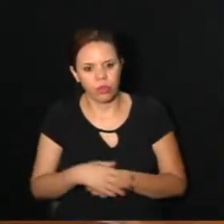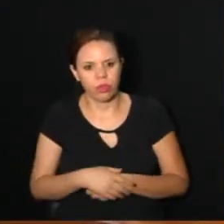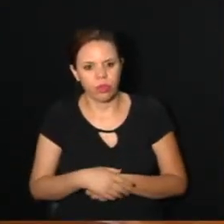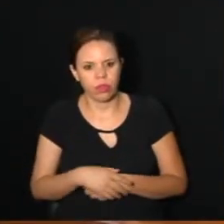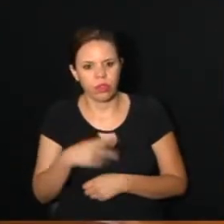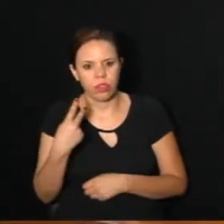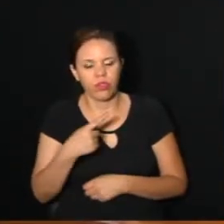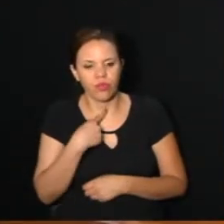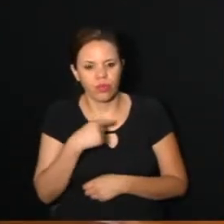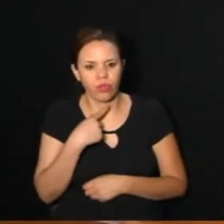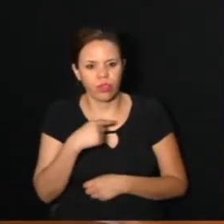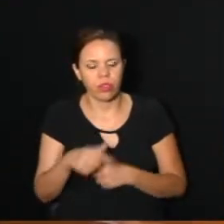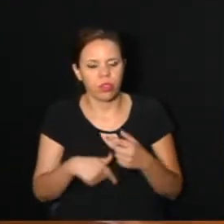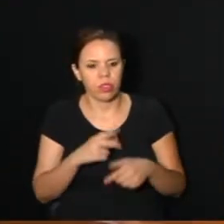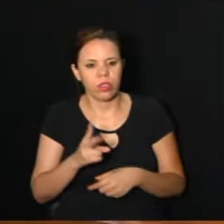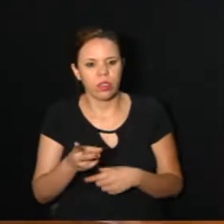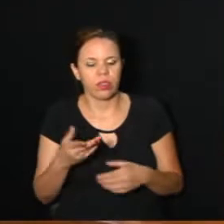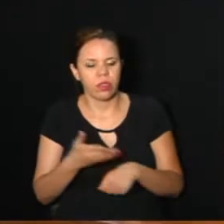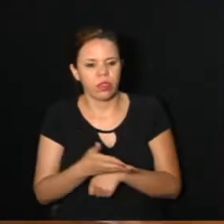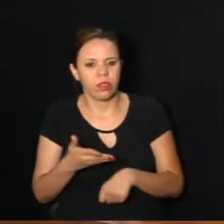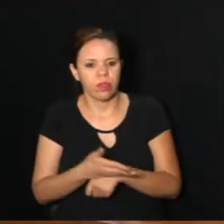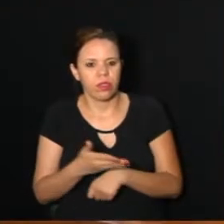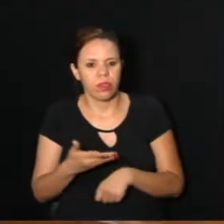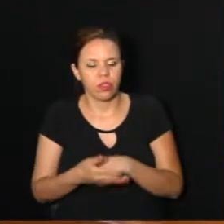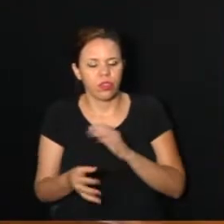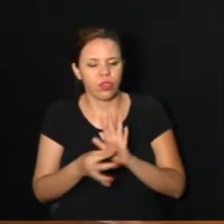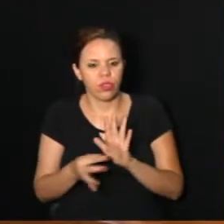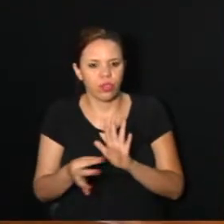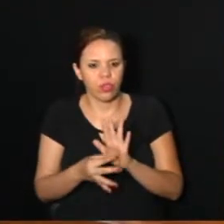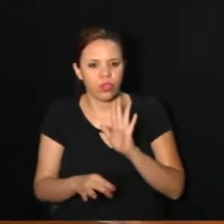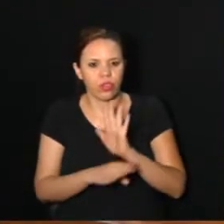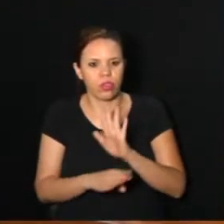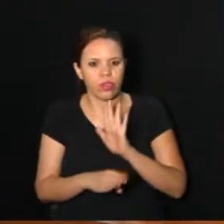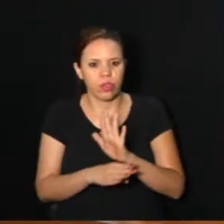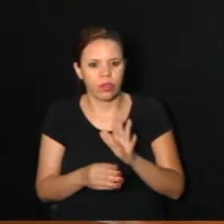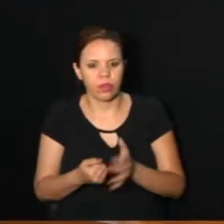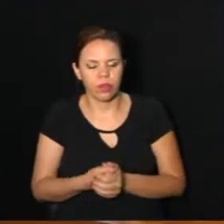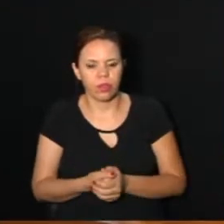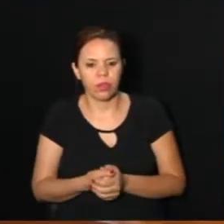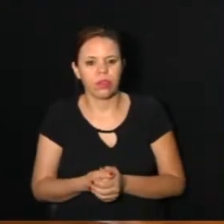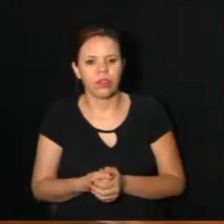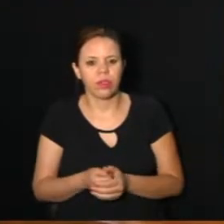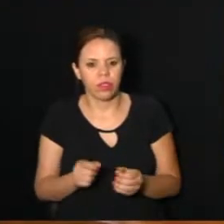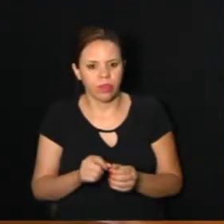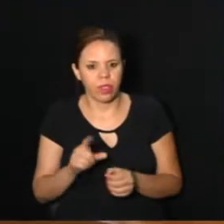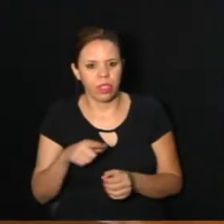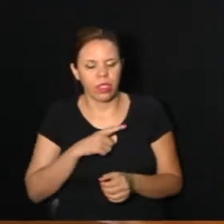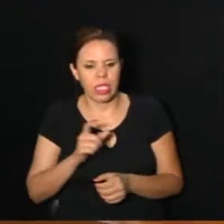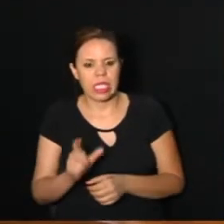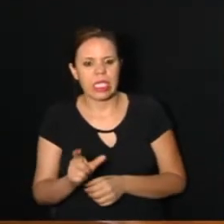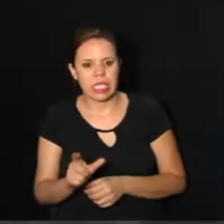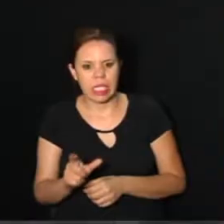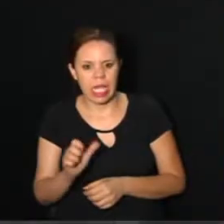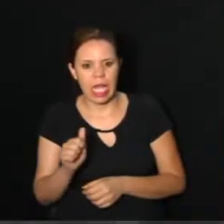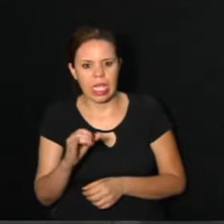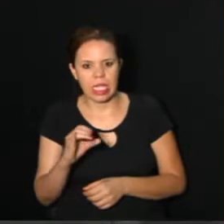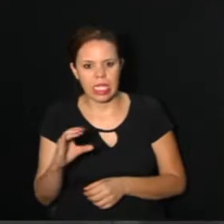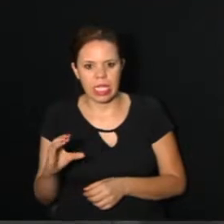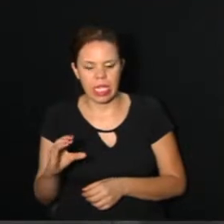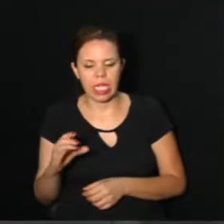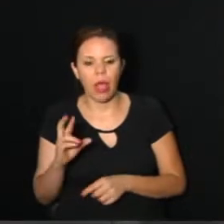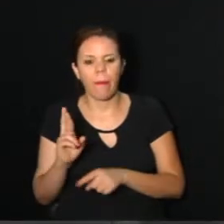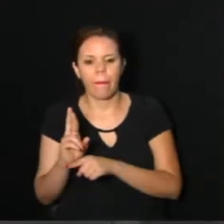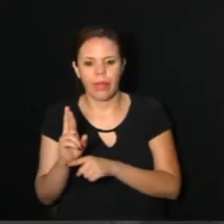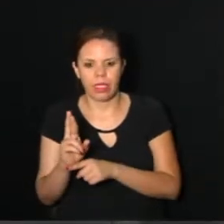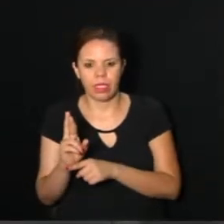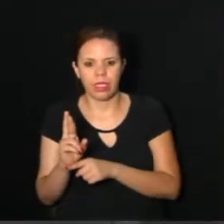sua vontade sempre de participar, de opinar, de ajudar, lhe faz ter esse cartão aí da SIC. Você é o nosso